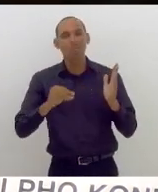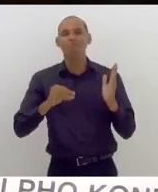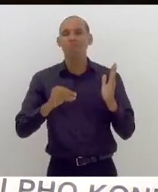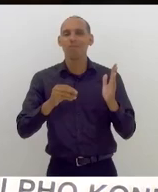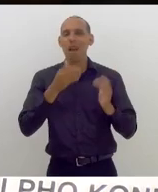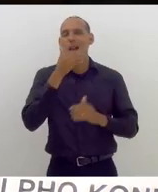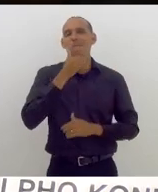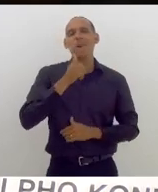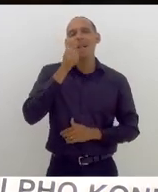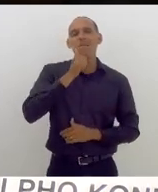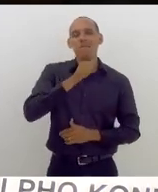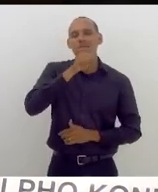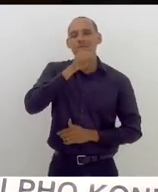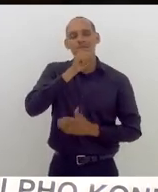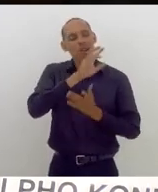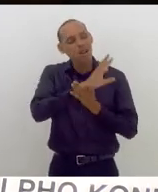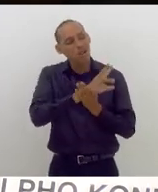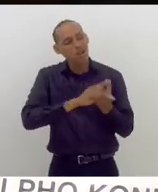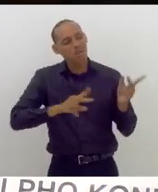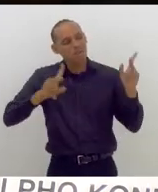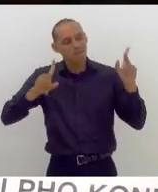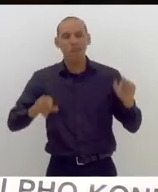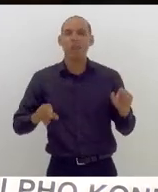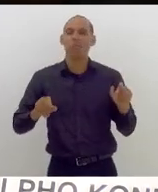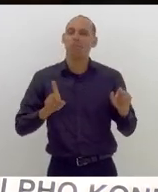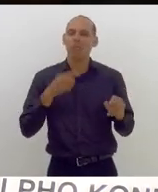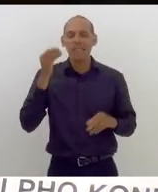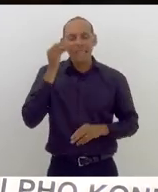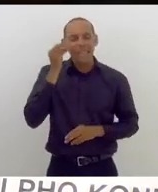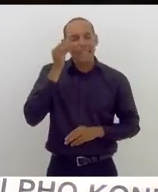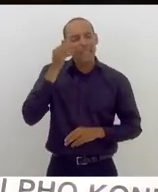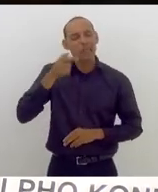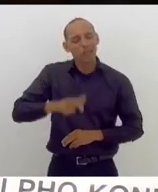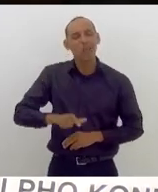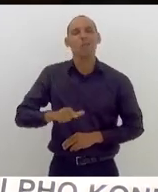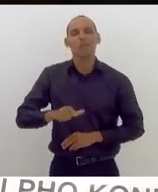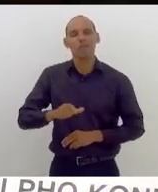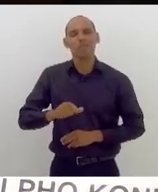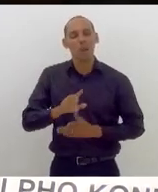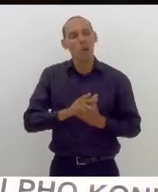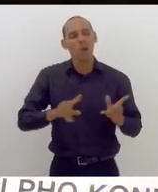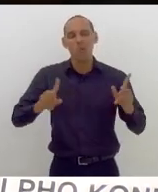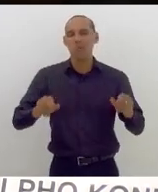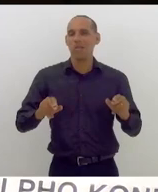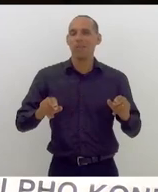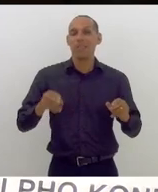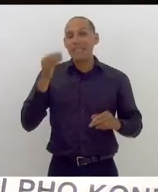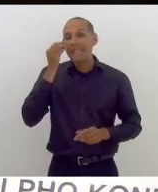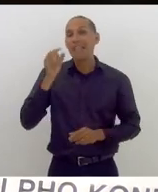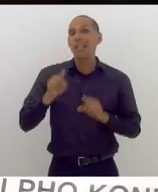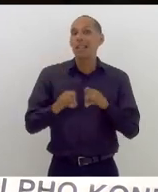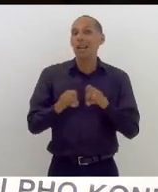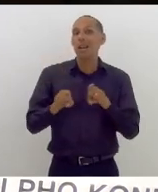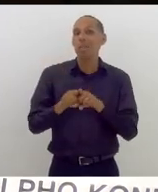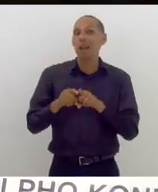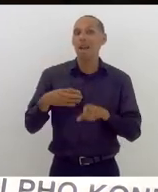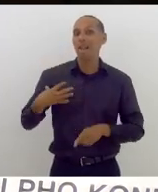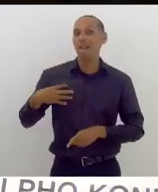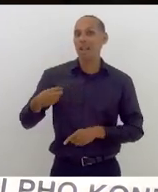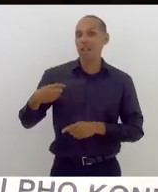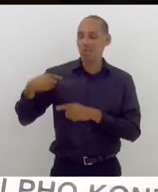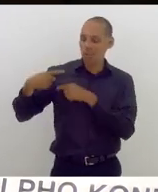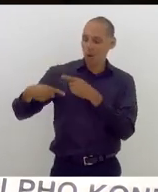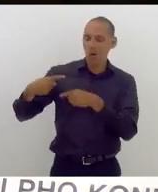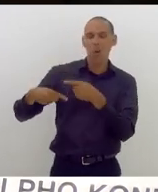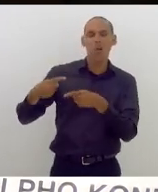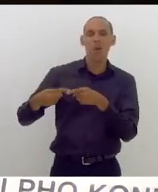pai, assim era minha mãe, e a gente tenta repetir, e a gente tenta fazer os nossos descendentes melhores do que nós. Eu acho que é